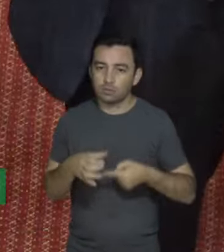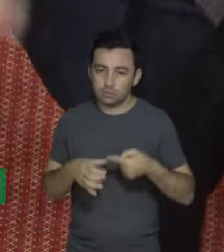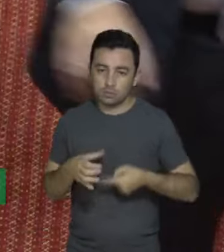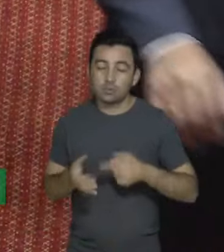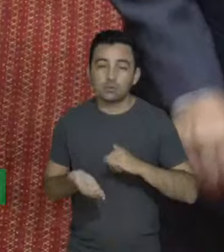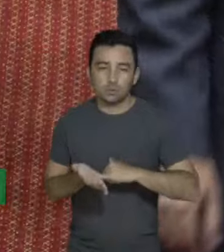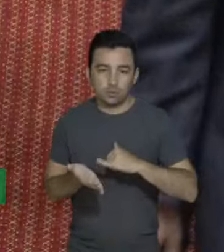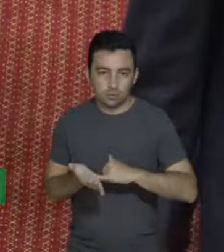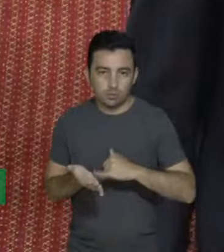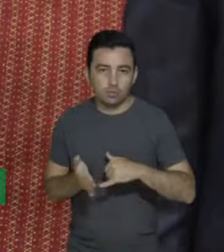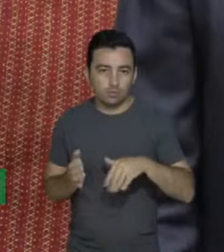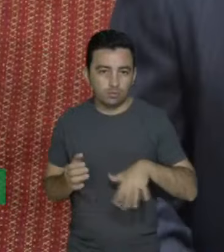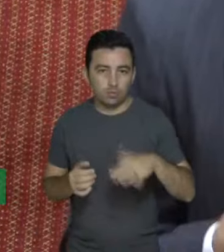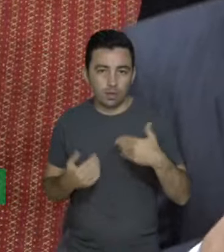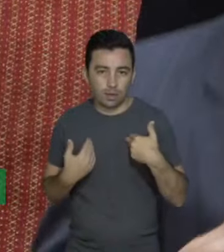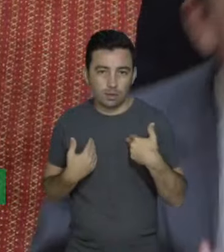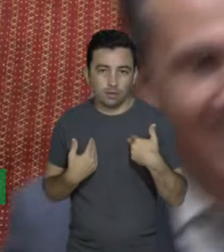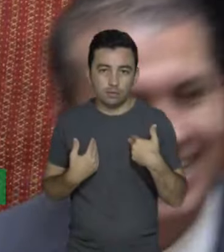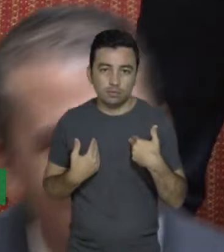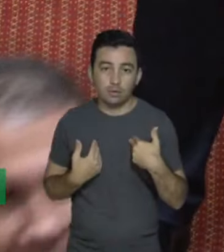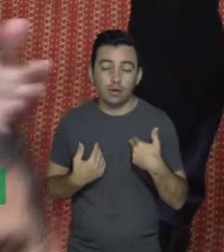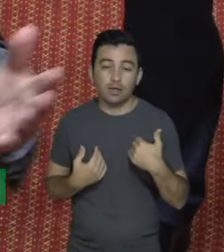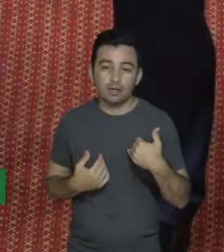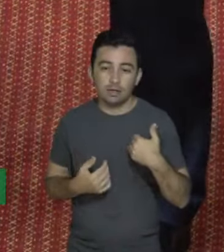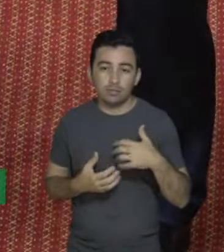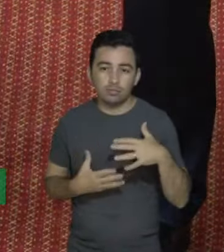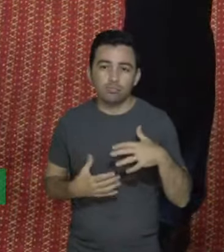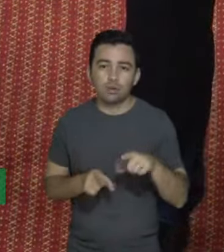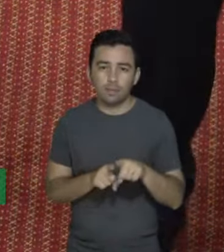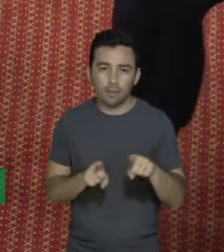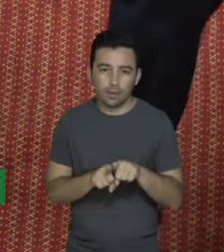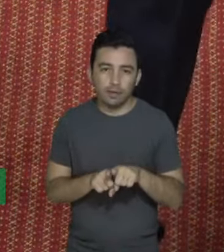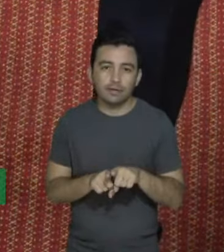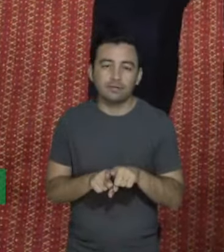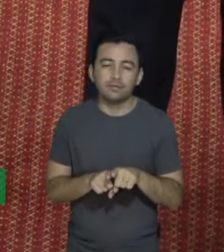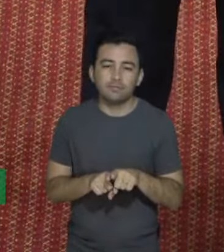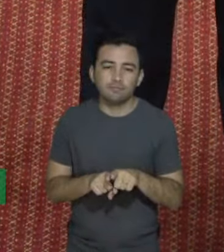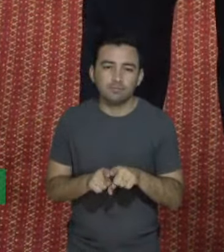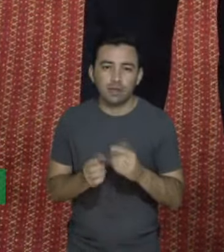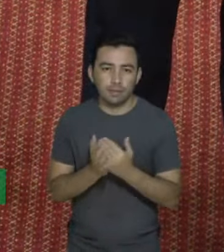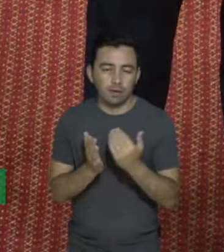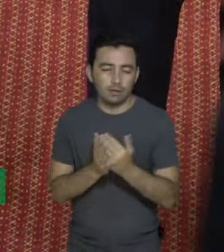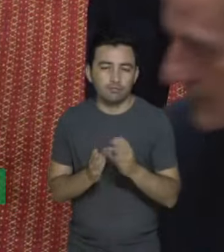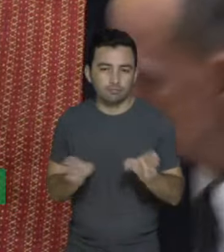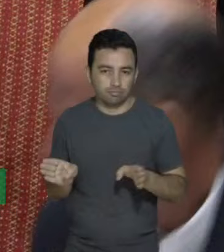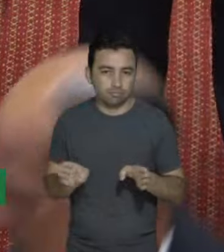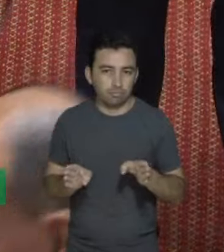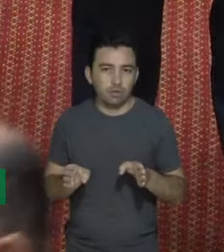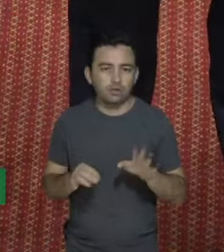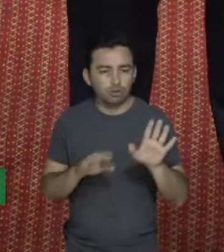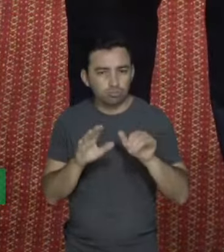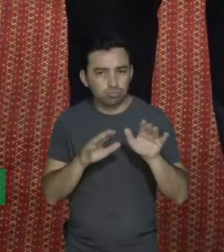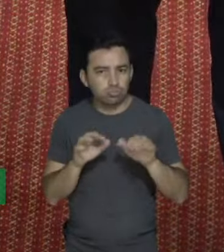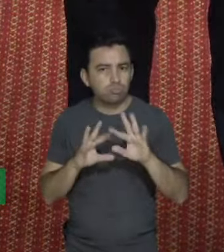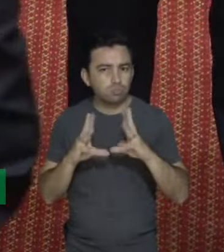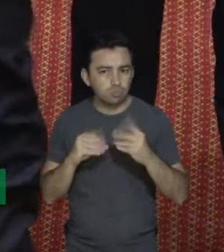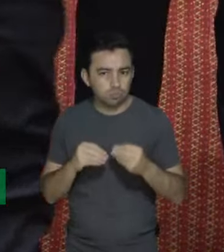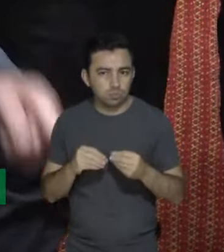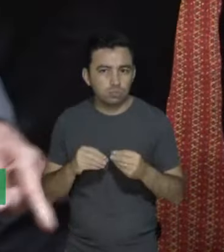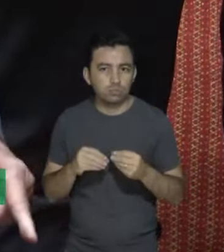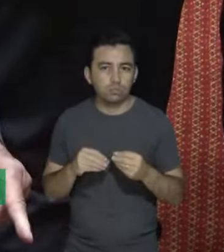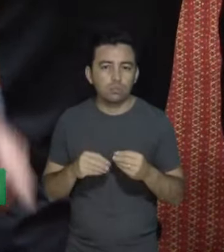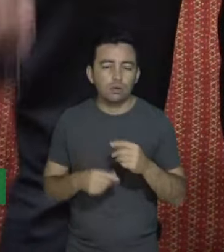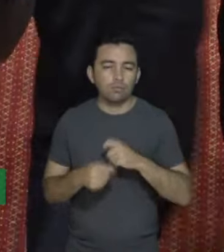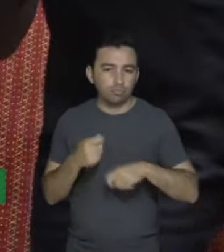e na condição de mais de 12 com maior quantidade de mandatos né já está convocada já estão convocado todos os momentos de Finanças